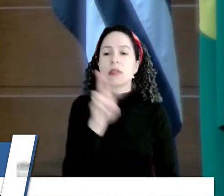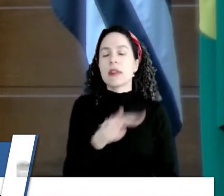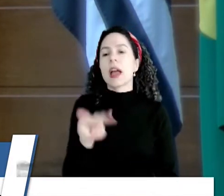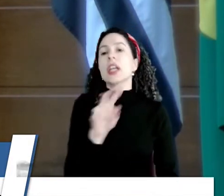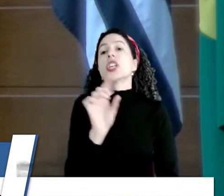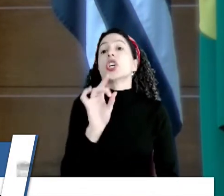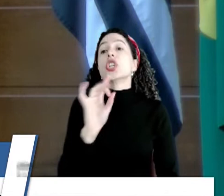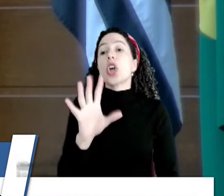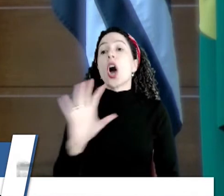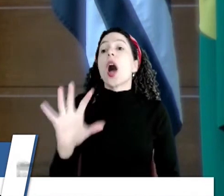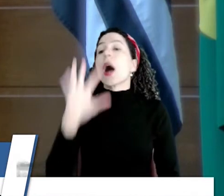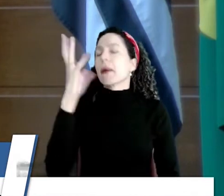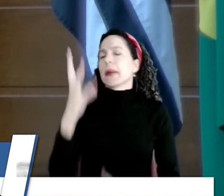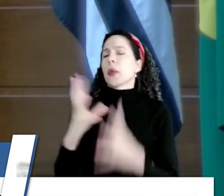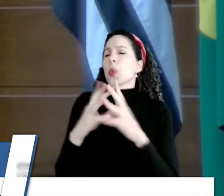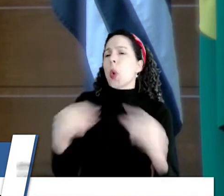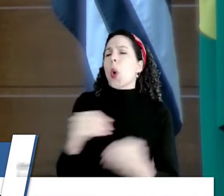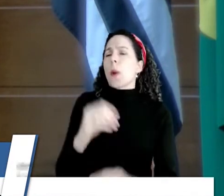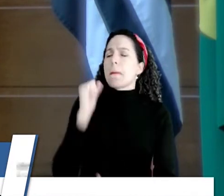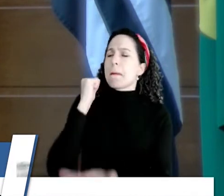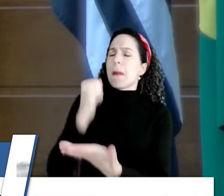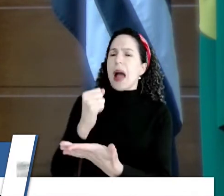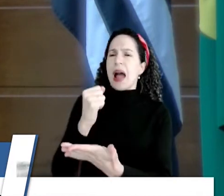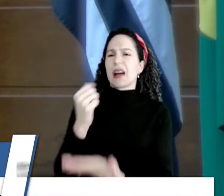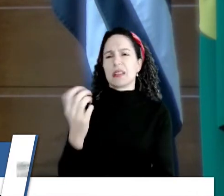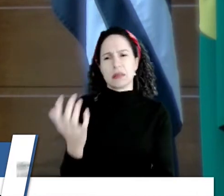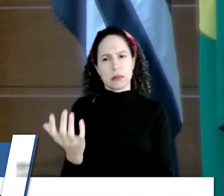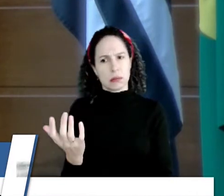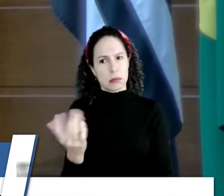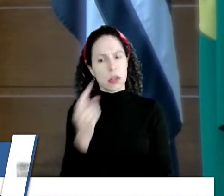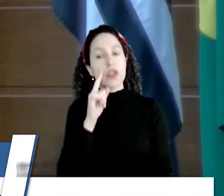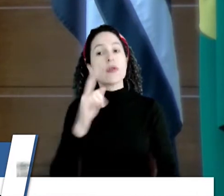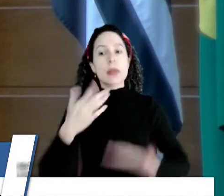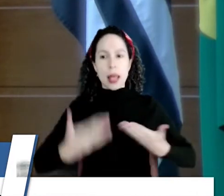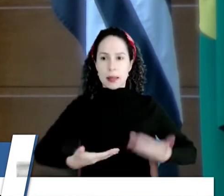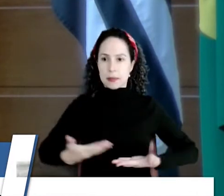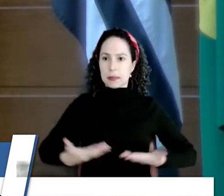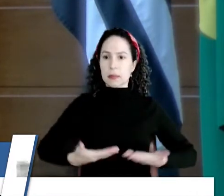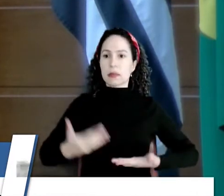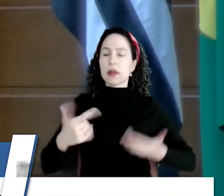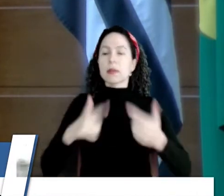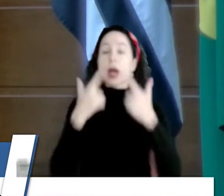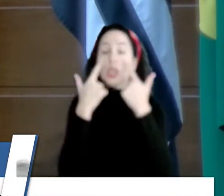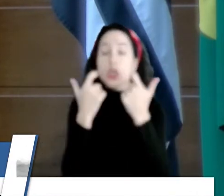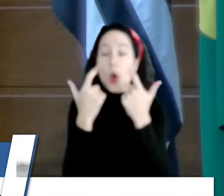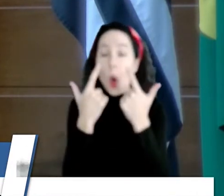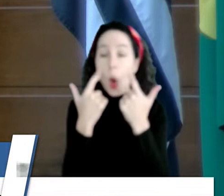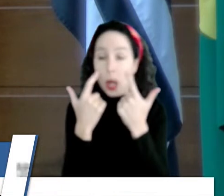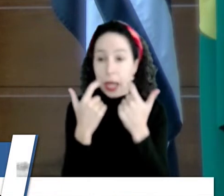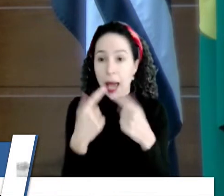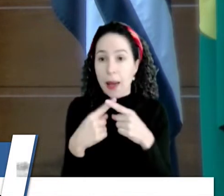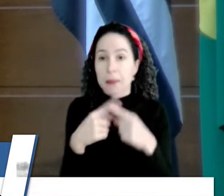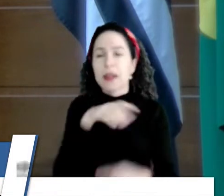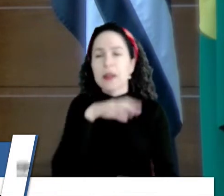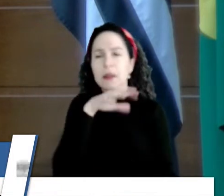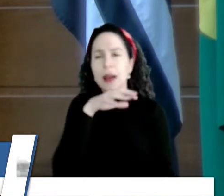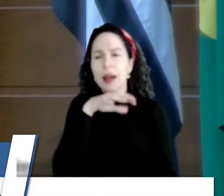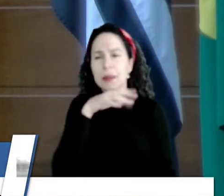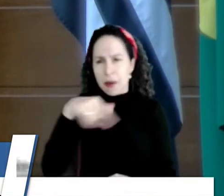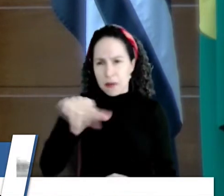as funcionárias que trabalham lá chorar porque os animais estão indo para a feira. Porque quer que os animais fiquem